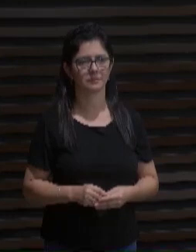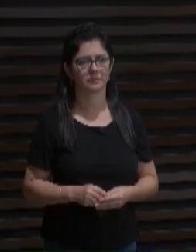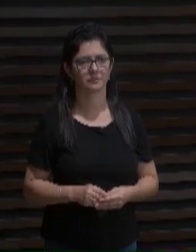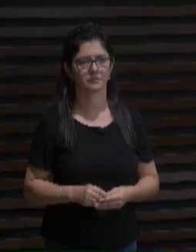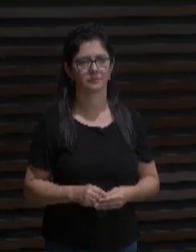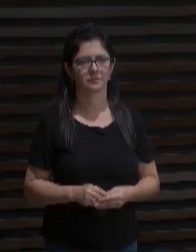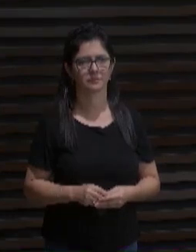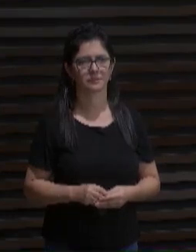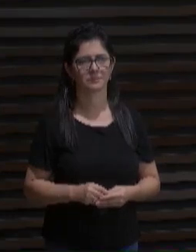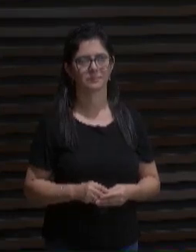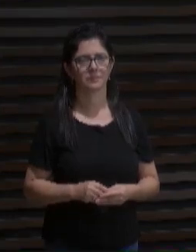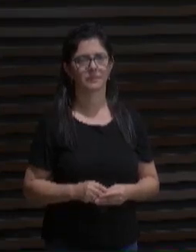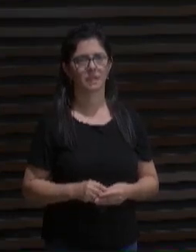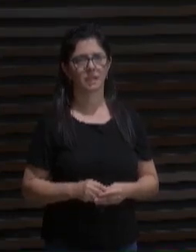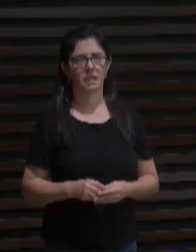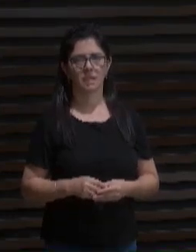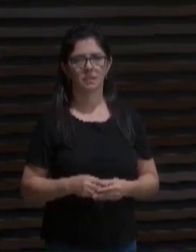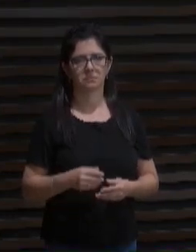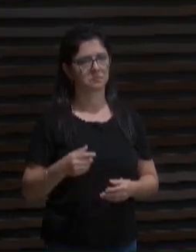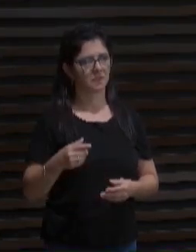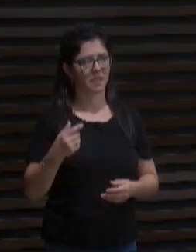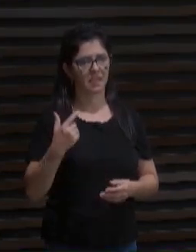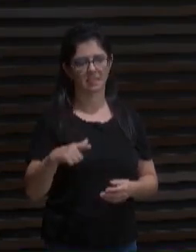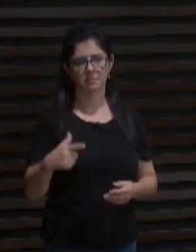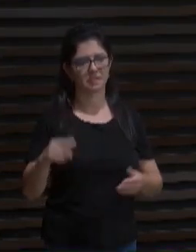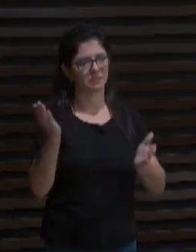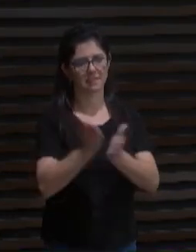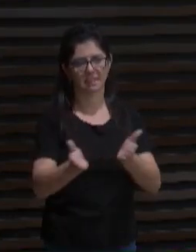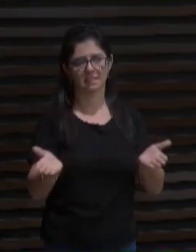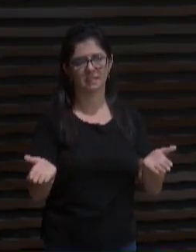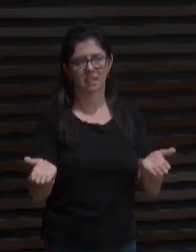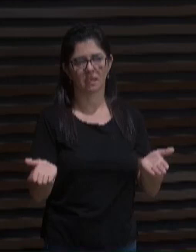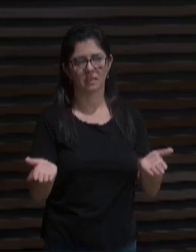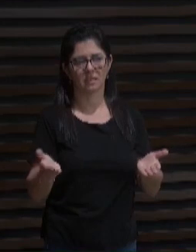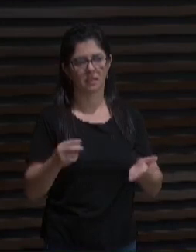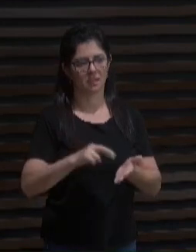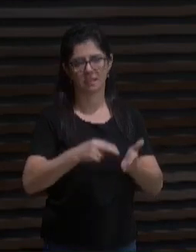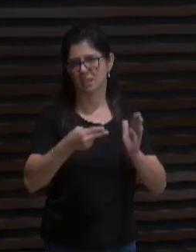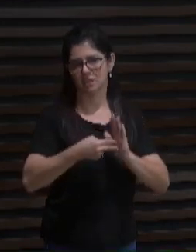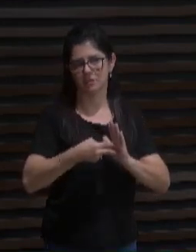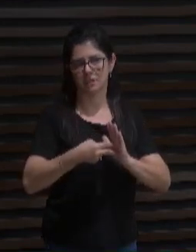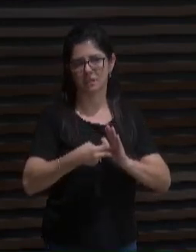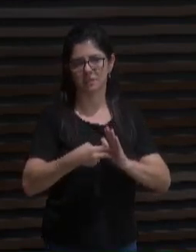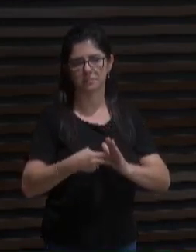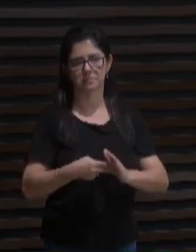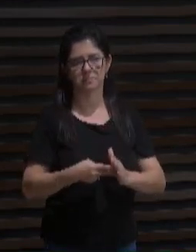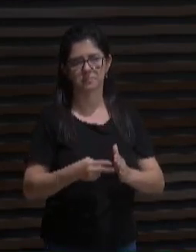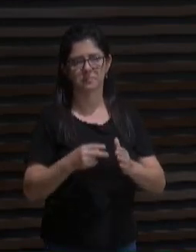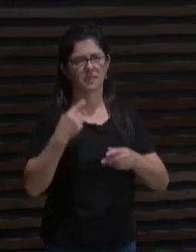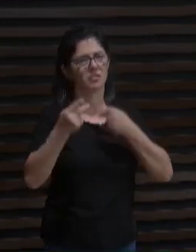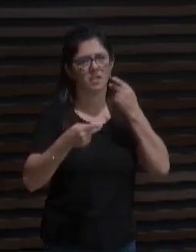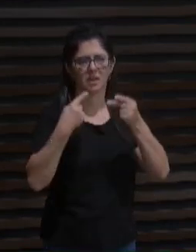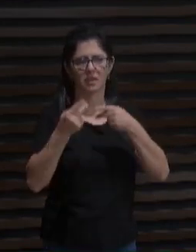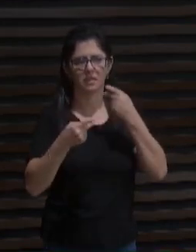E essa expressão aqui, sem cessar, não significa estar constantemente sussurrando oração, mas aquilo que nós falamos agora,